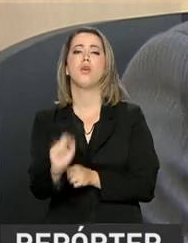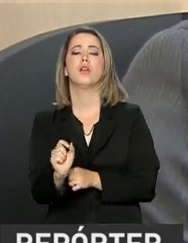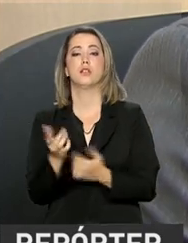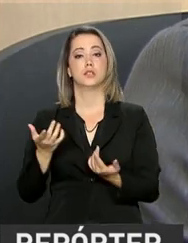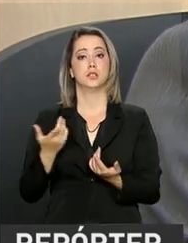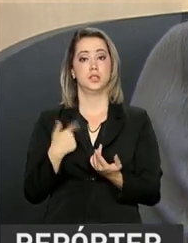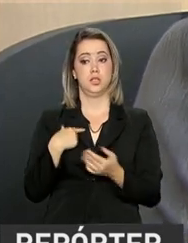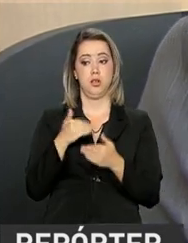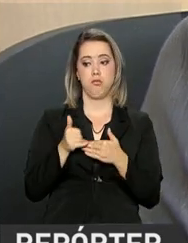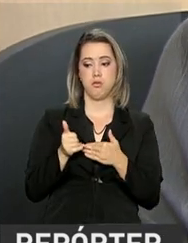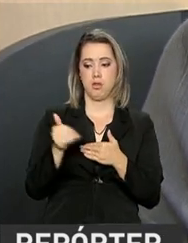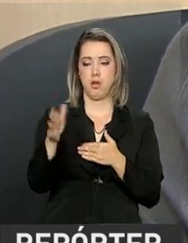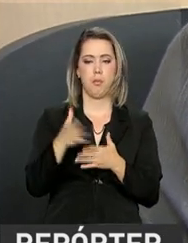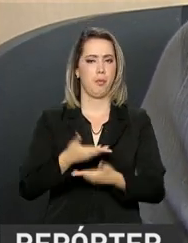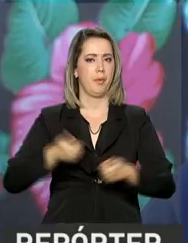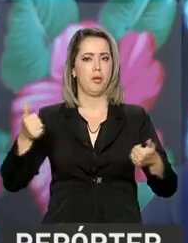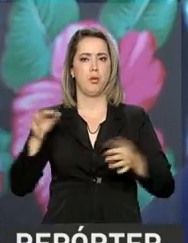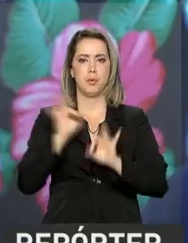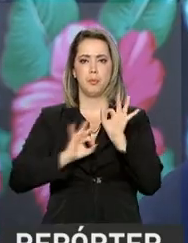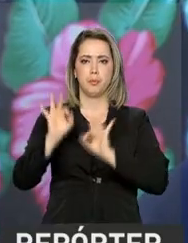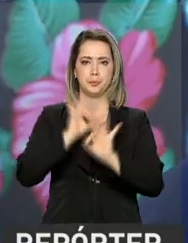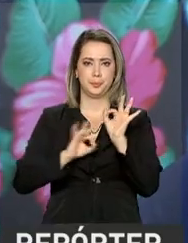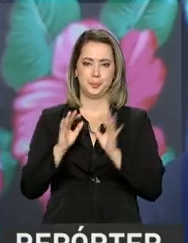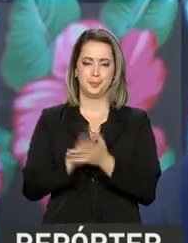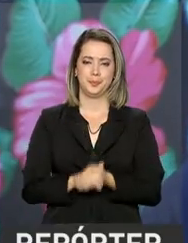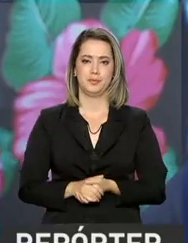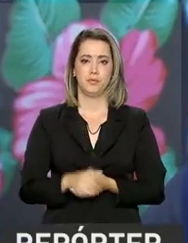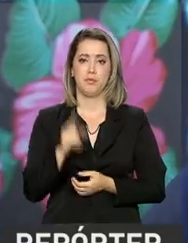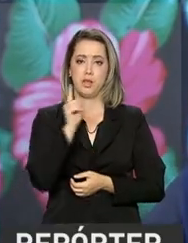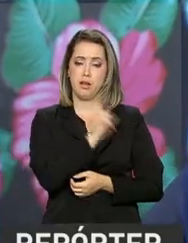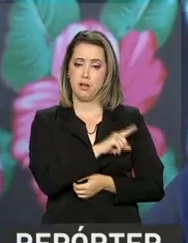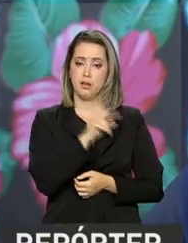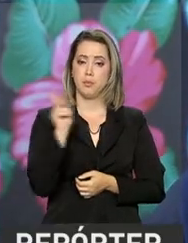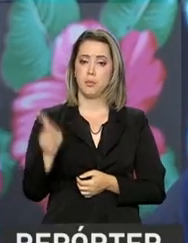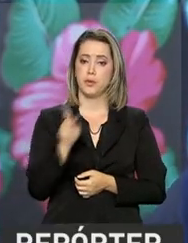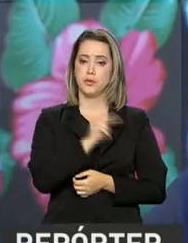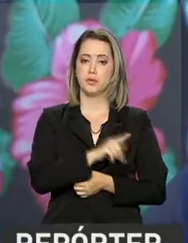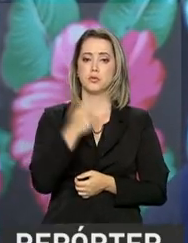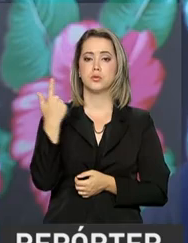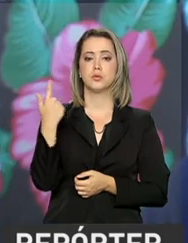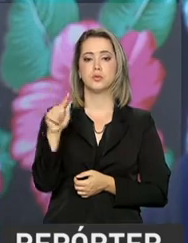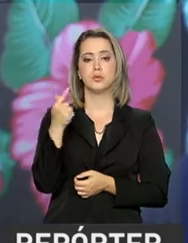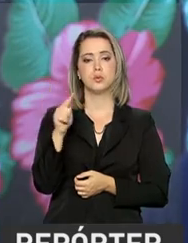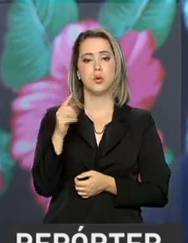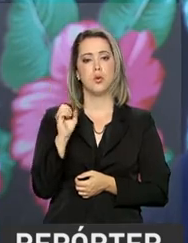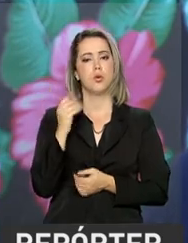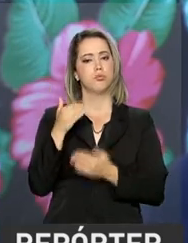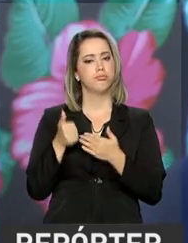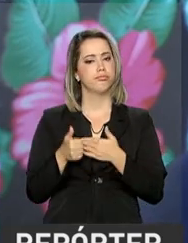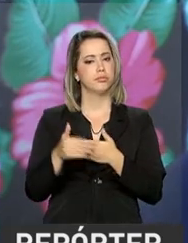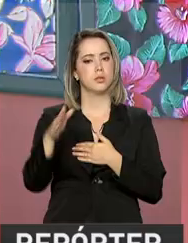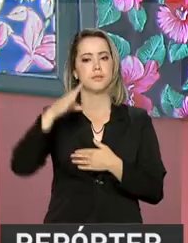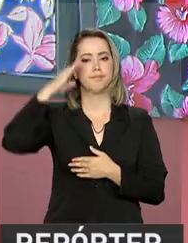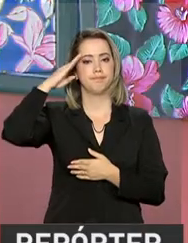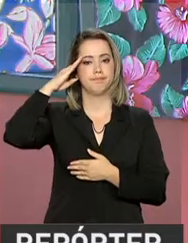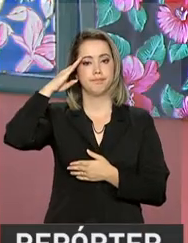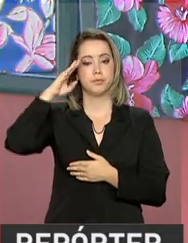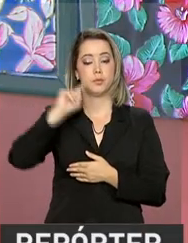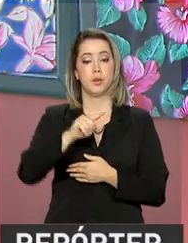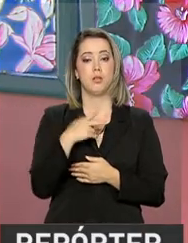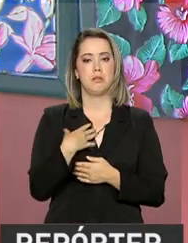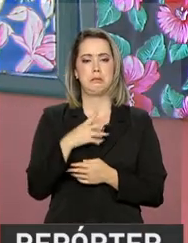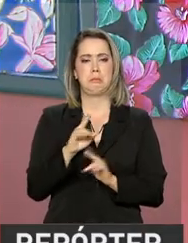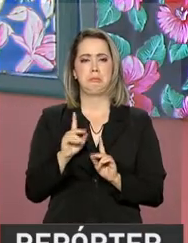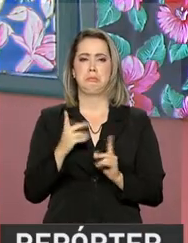garantir que o seu projeto de vida se torne realidade Alisson quer ser professor de geografia ou seguir carreira militar ele